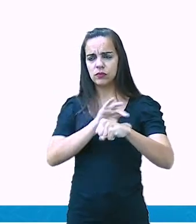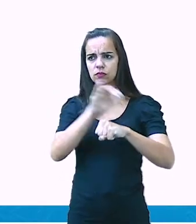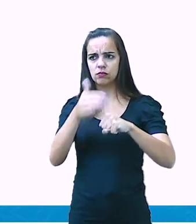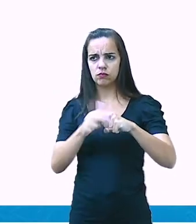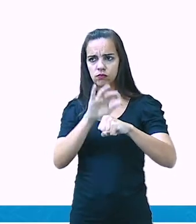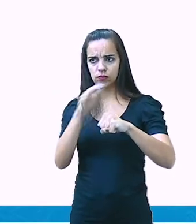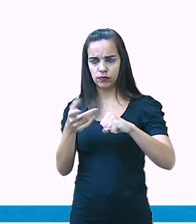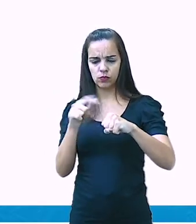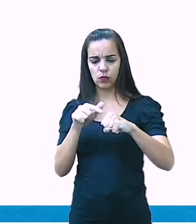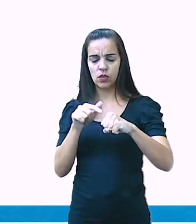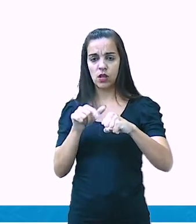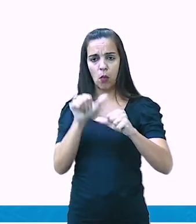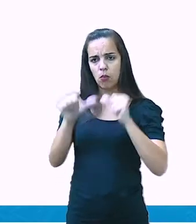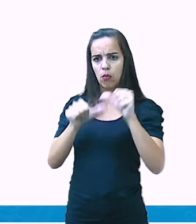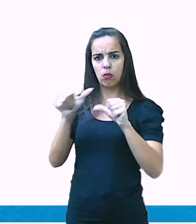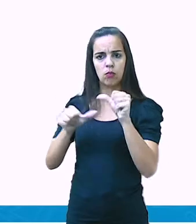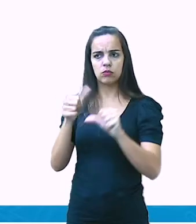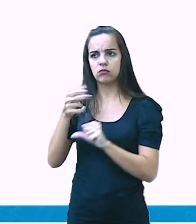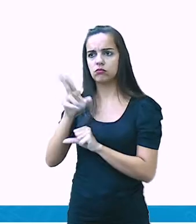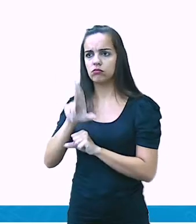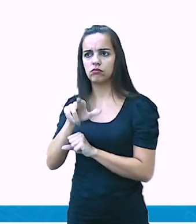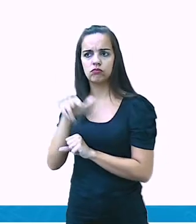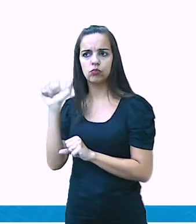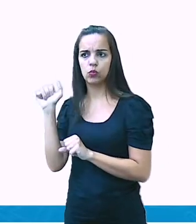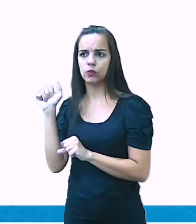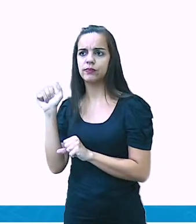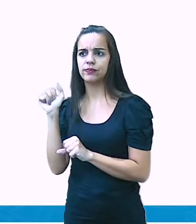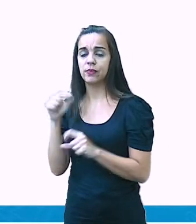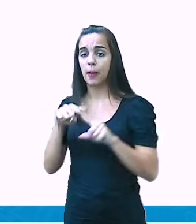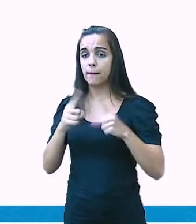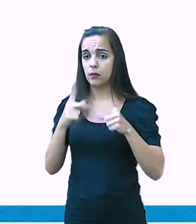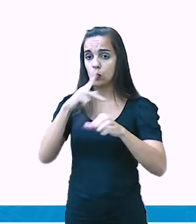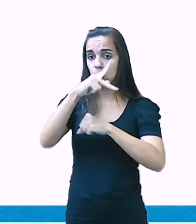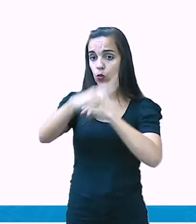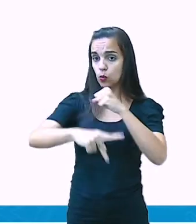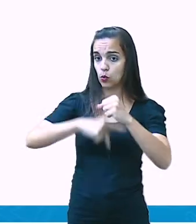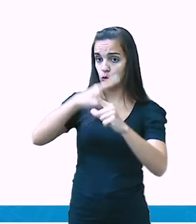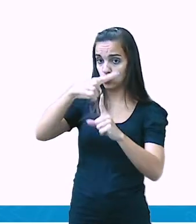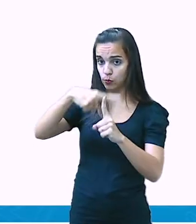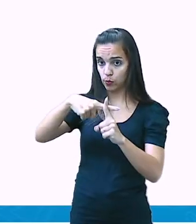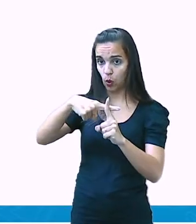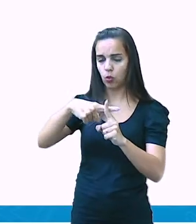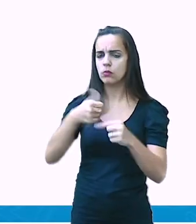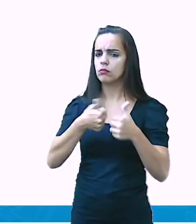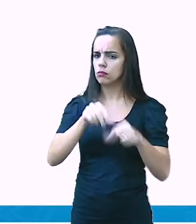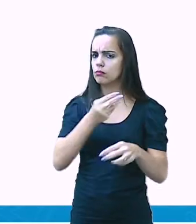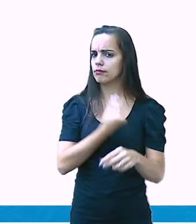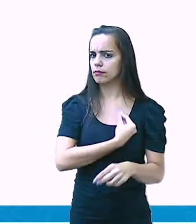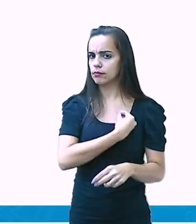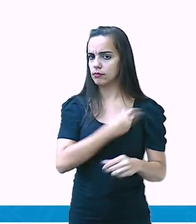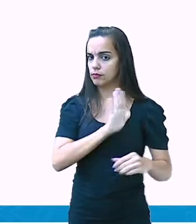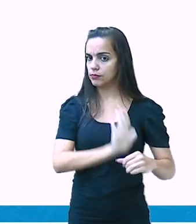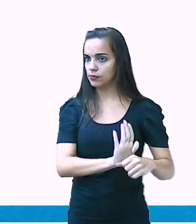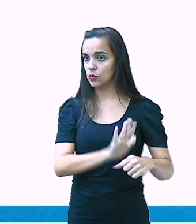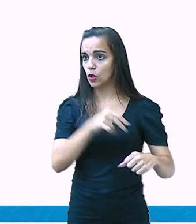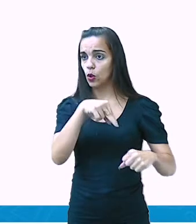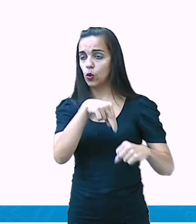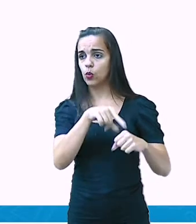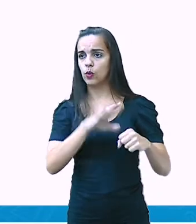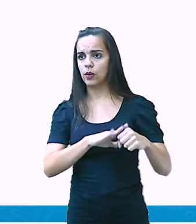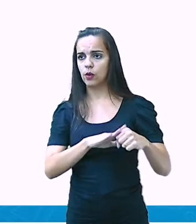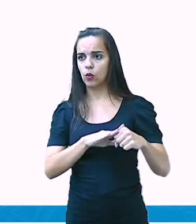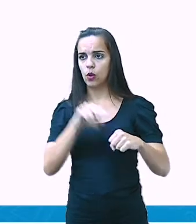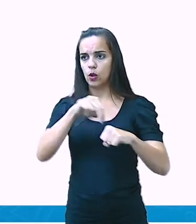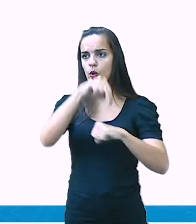fica inalterado. O número de prótons permanece o mesmo, o número de nêutrons